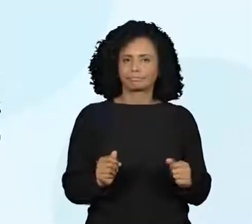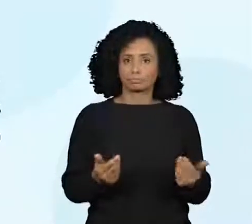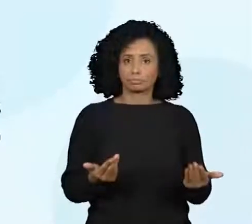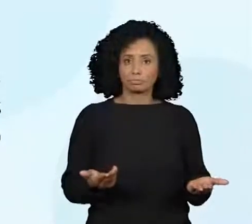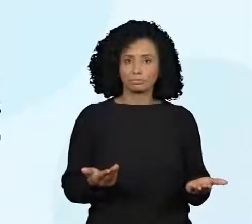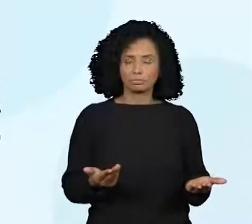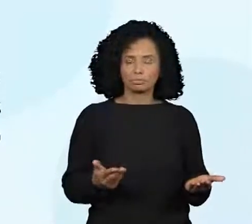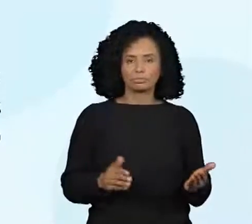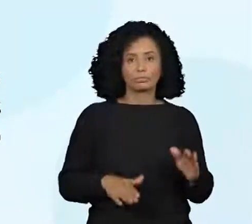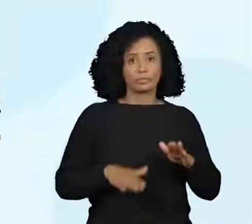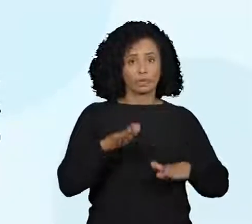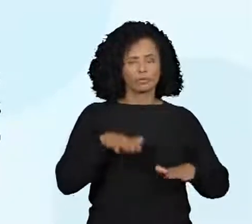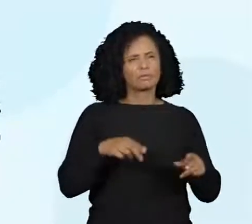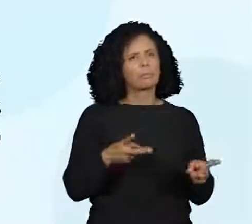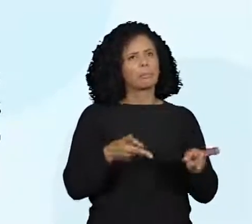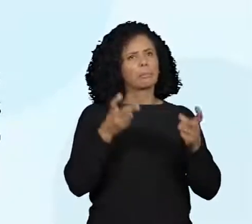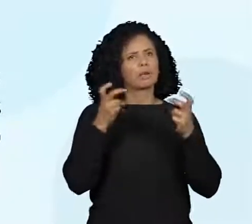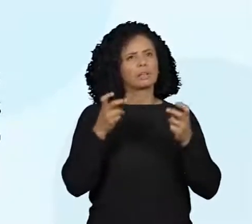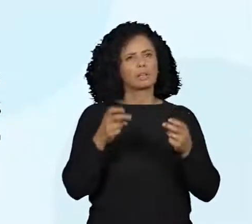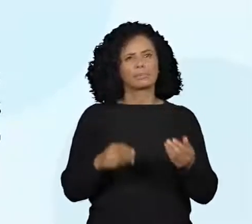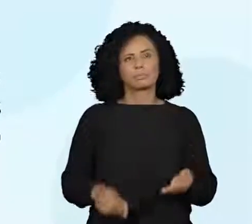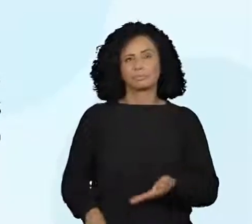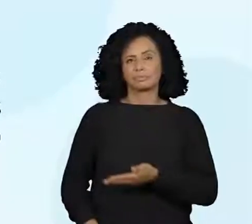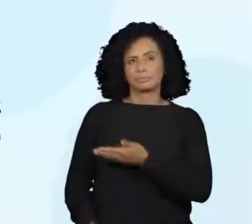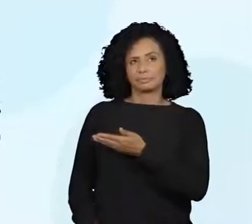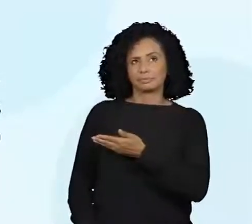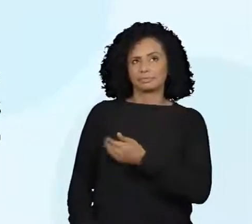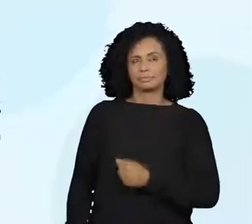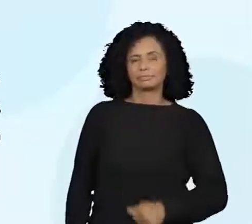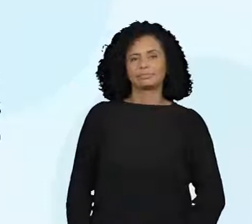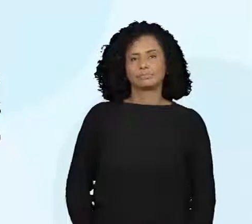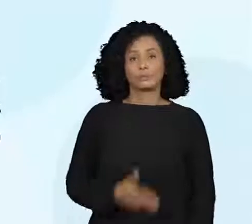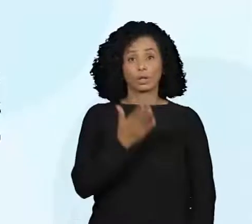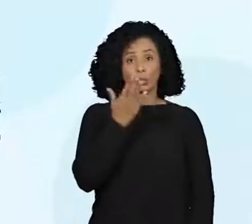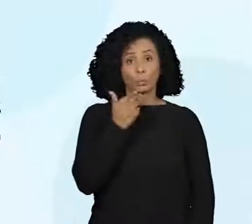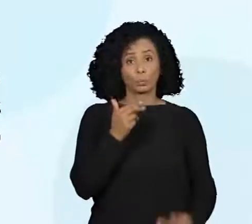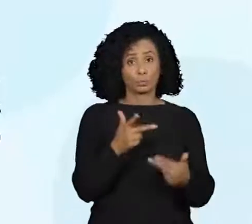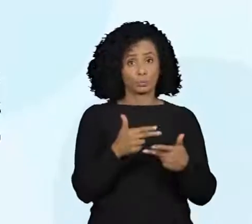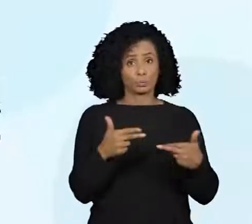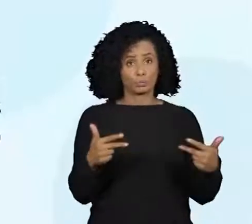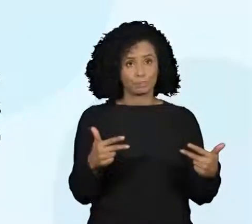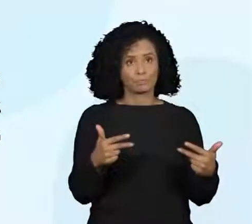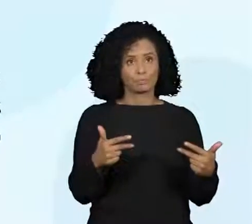gente tem aí a presença aí dos alimentos.